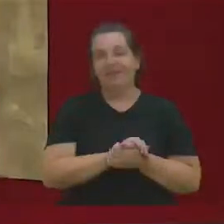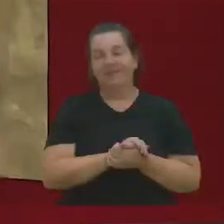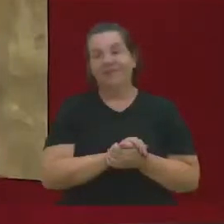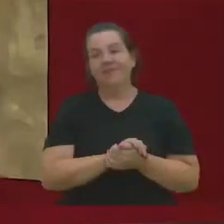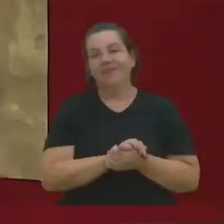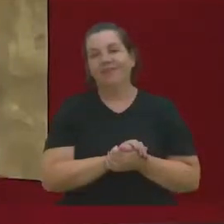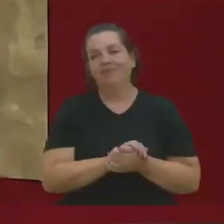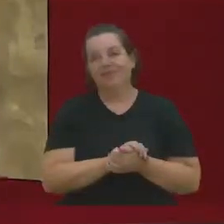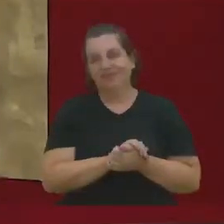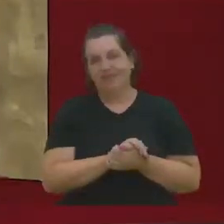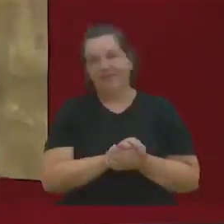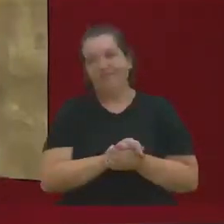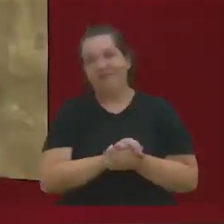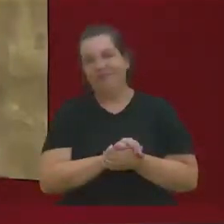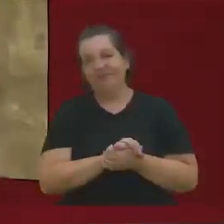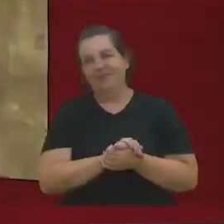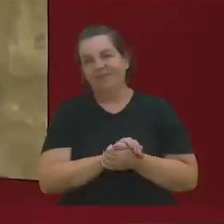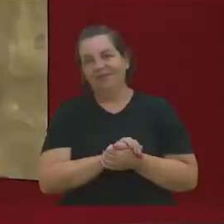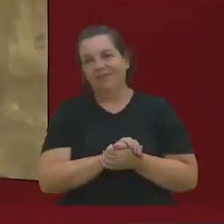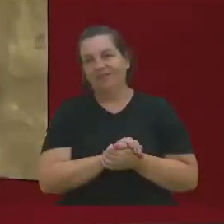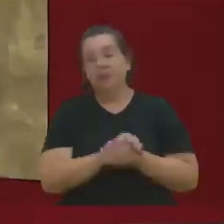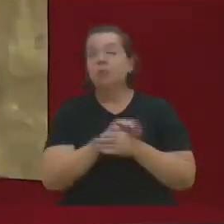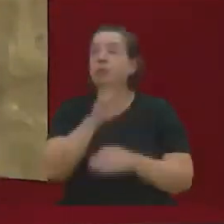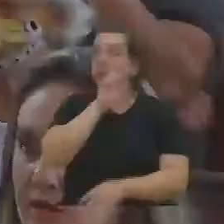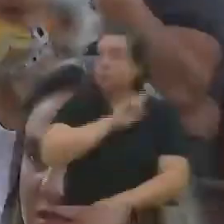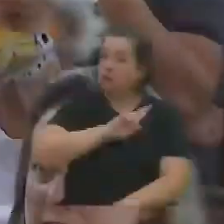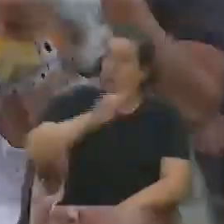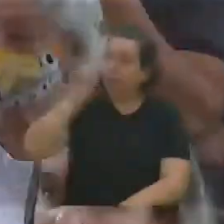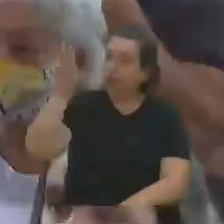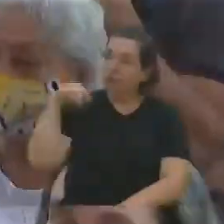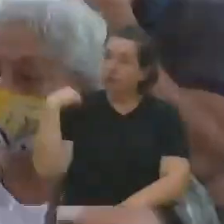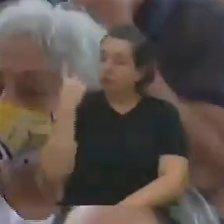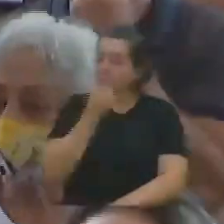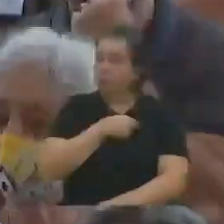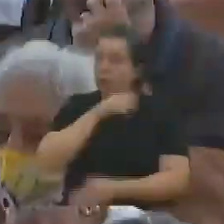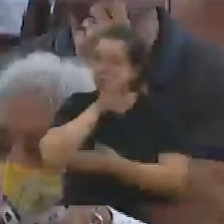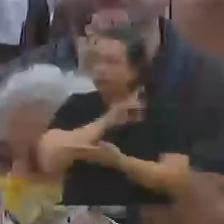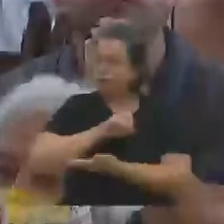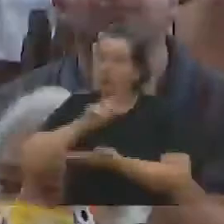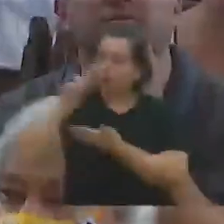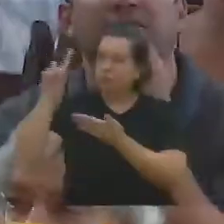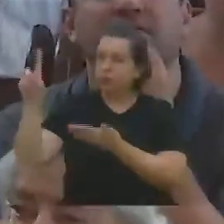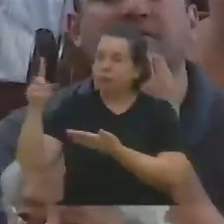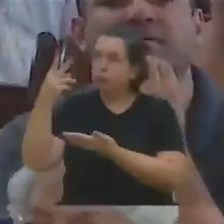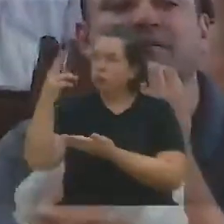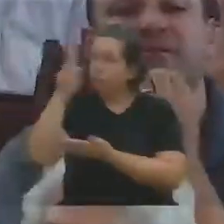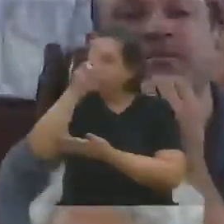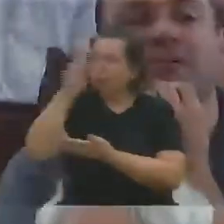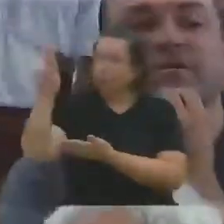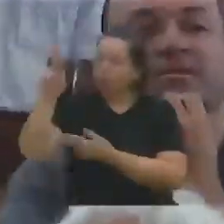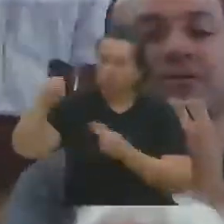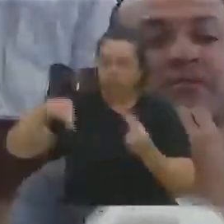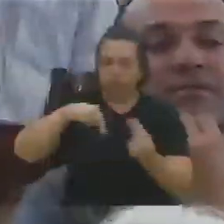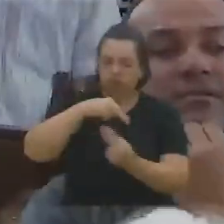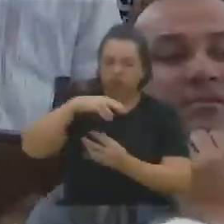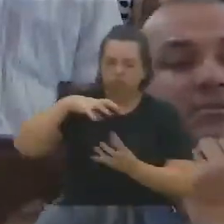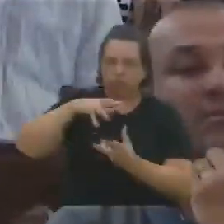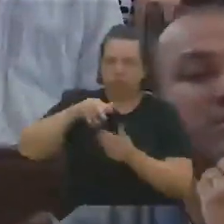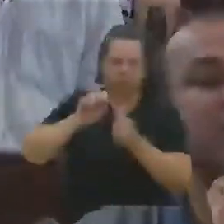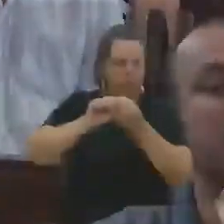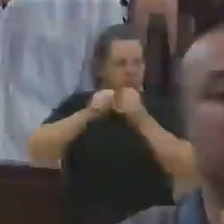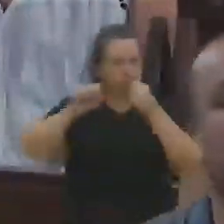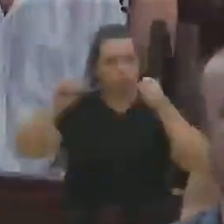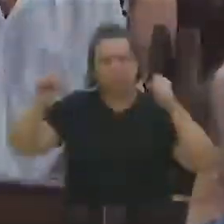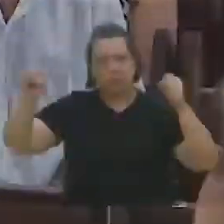nome por todo o universo. Todos. Ó Senhor, nosso Deus, como é grande